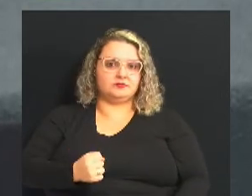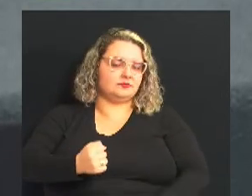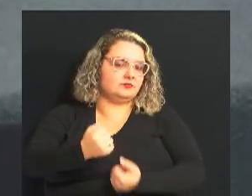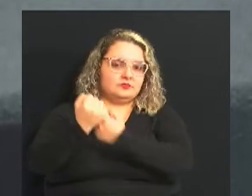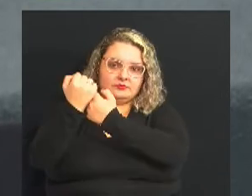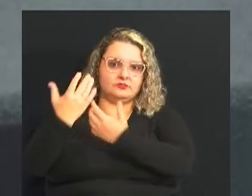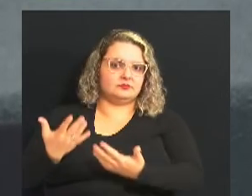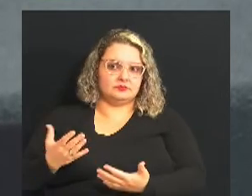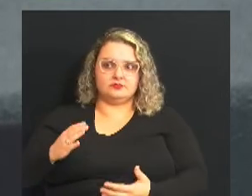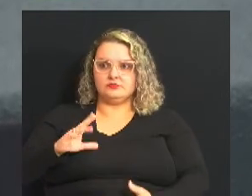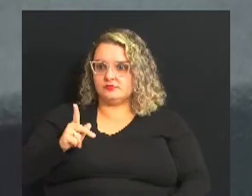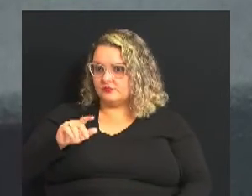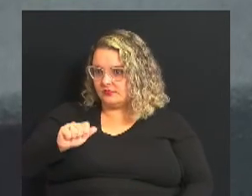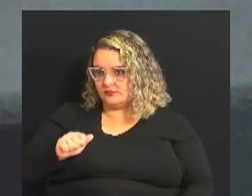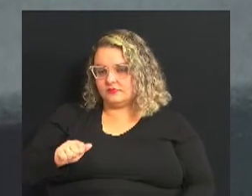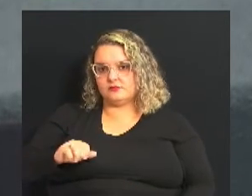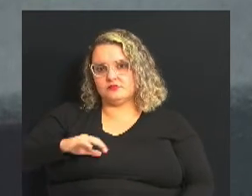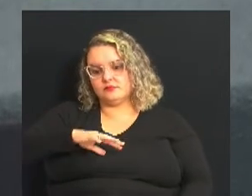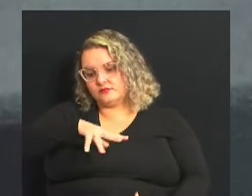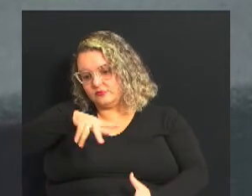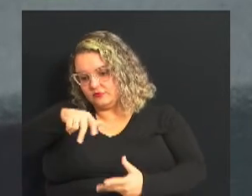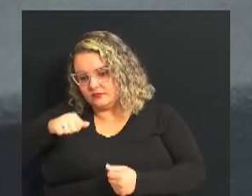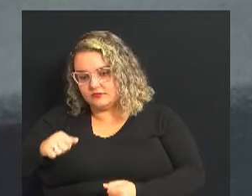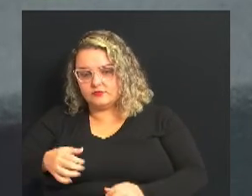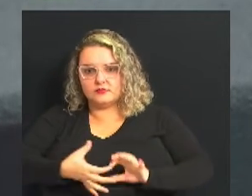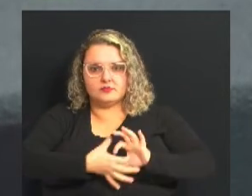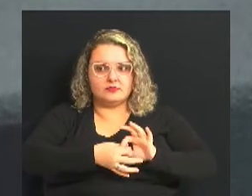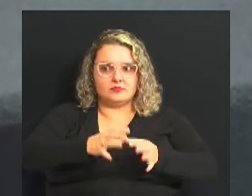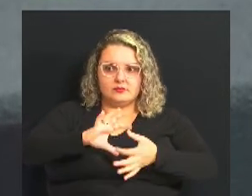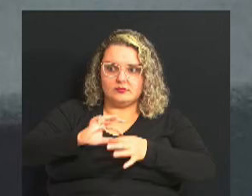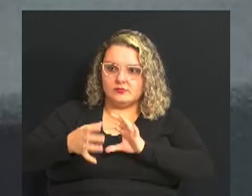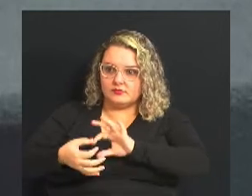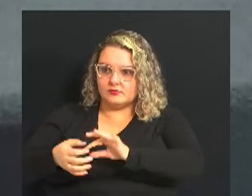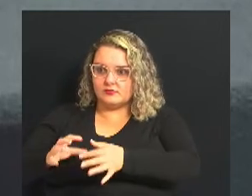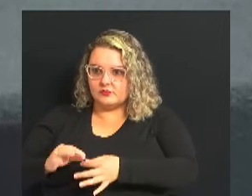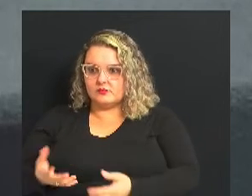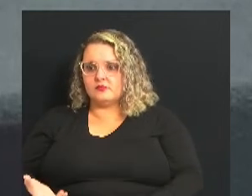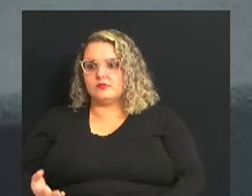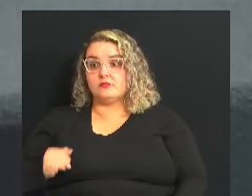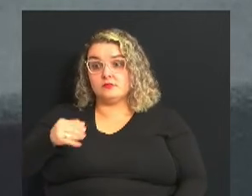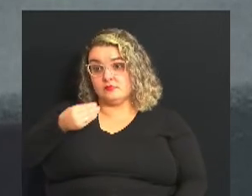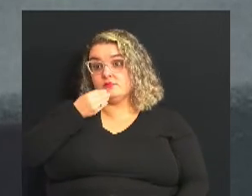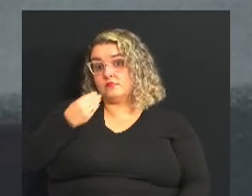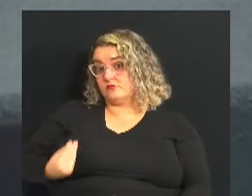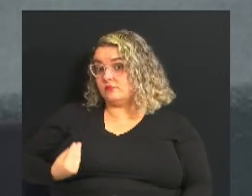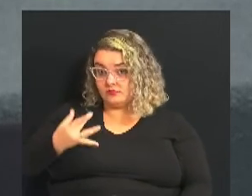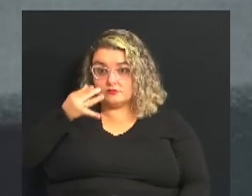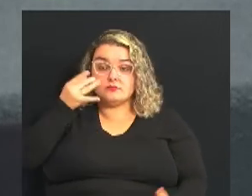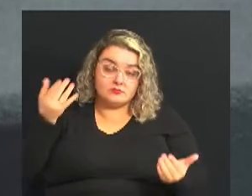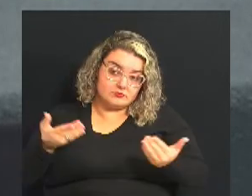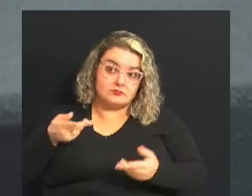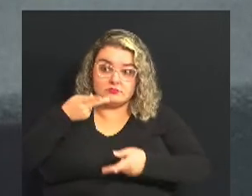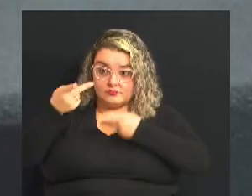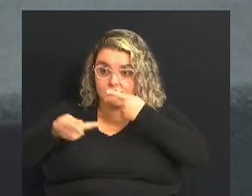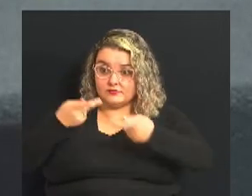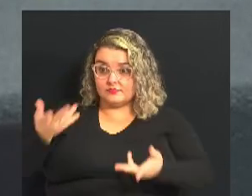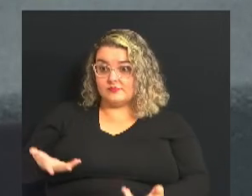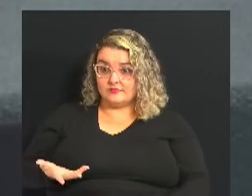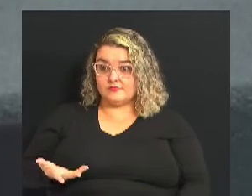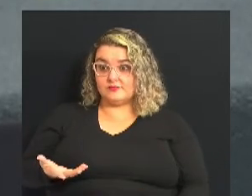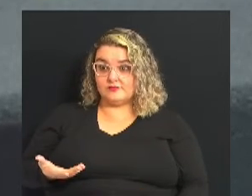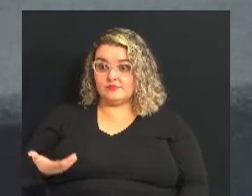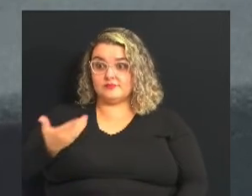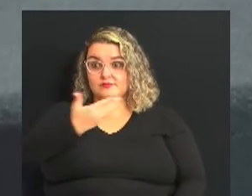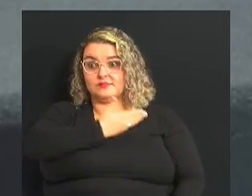Mundo, apoio à Olimpíada, né? E a oportunidade de estar aqui hoje, falar um pouquinho, o nosso amigo